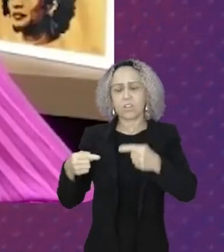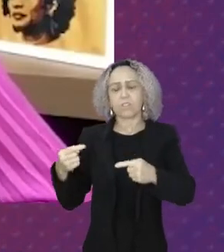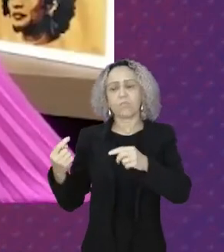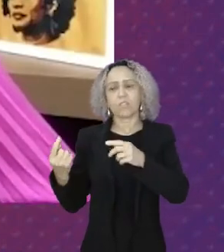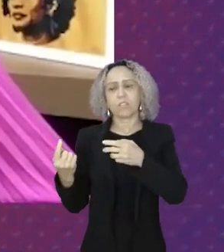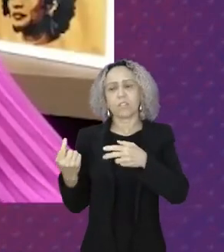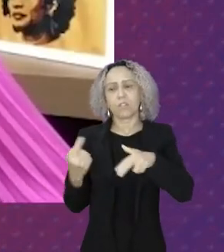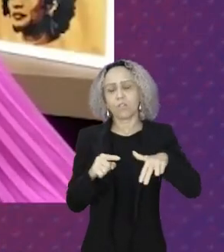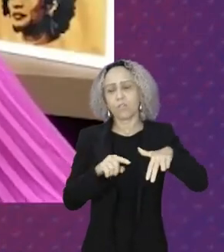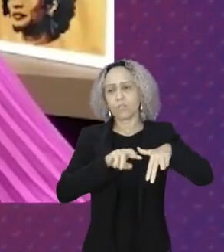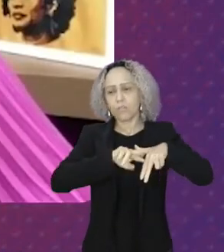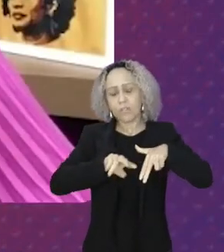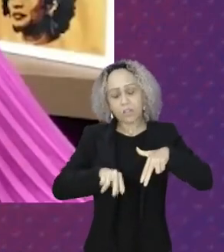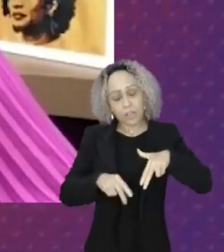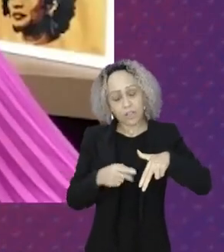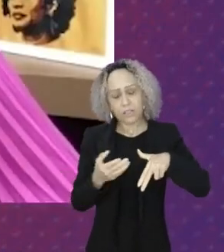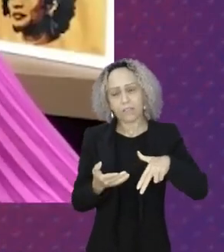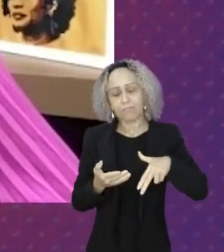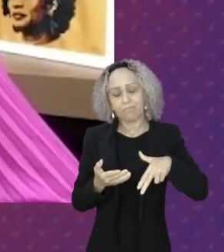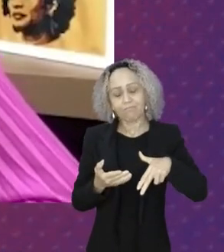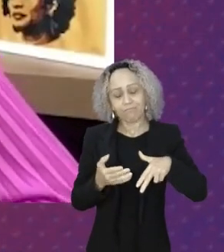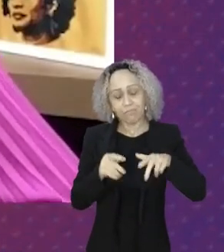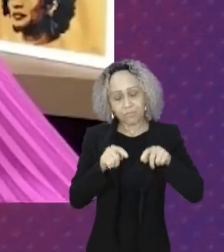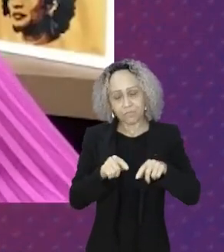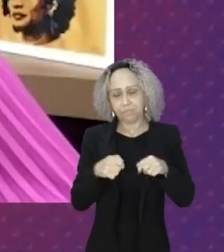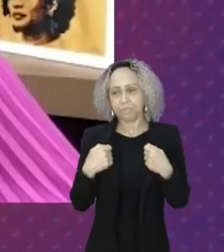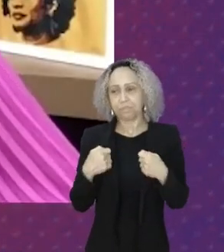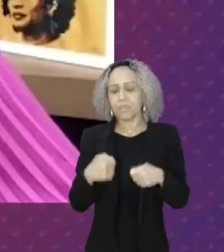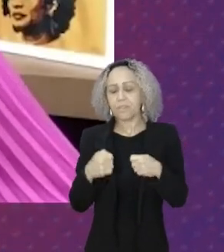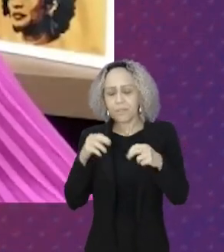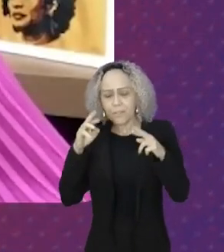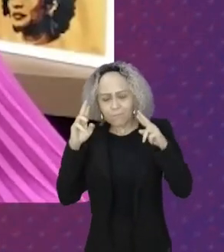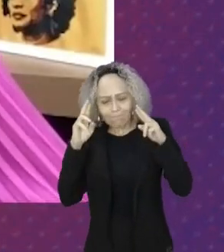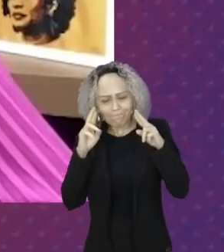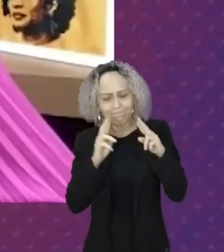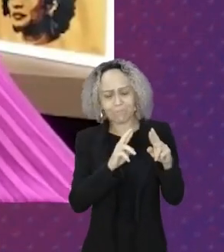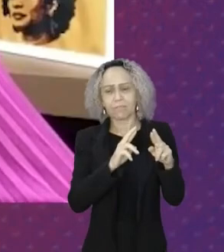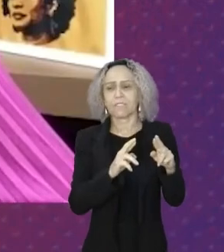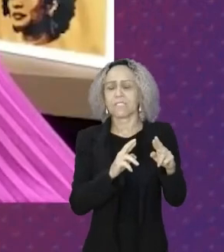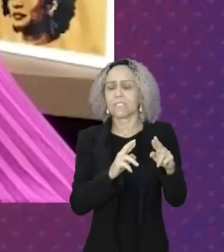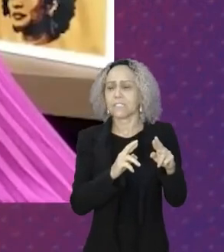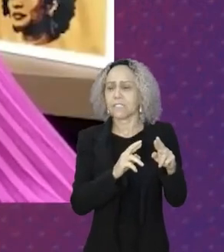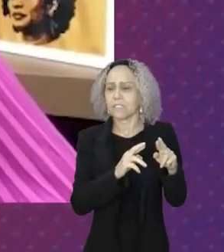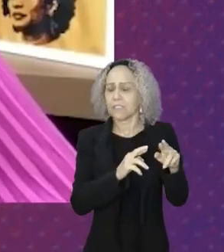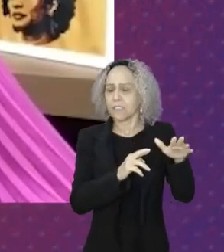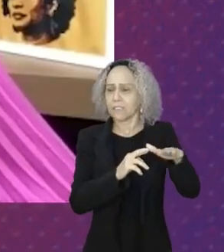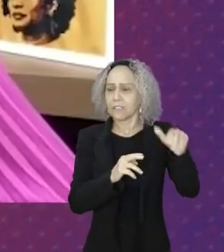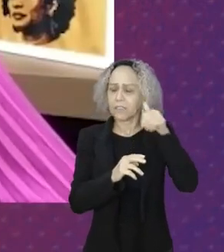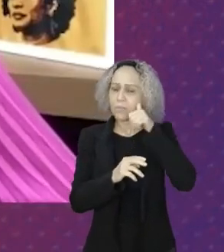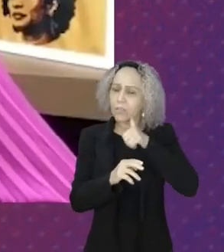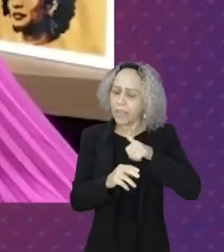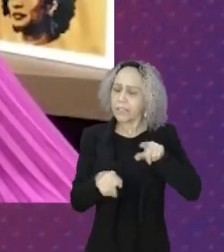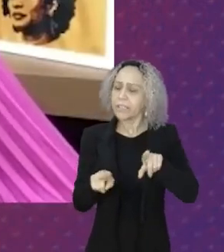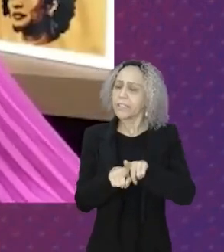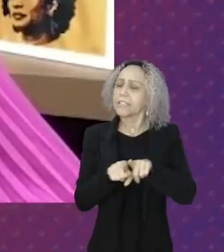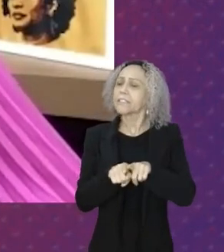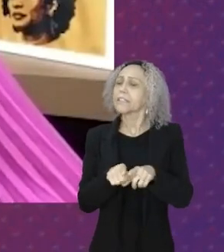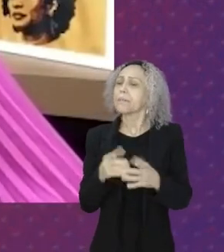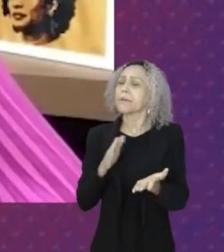nacional, mas deve ser levado também em conta a necessidade de provocarmos o executivo e